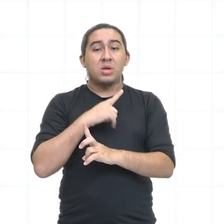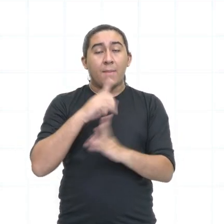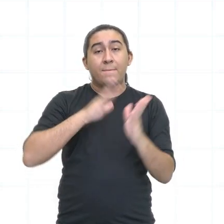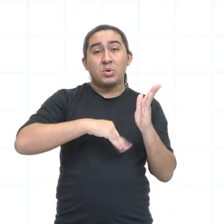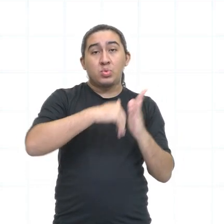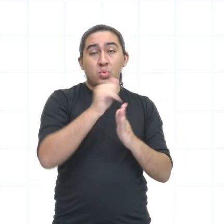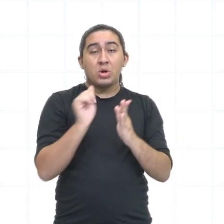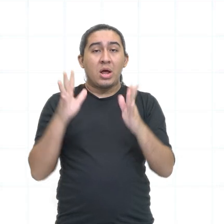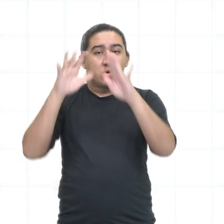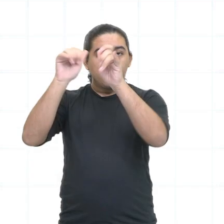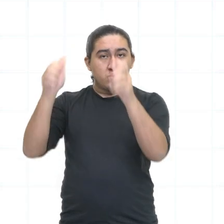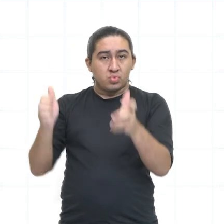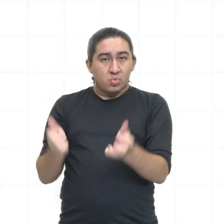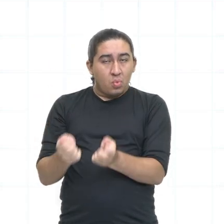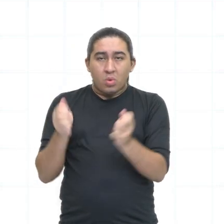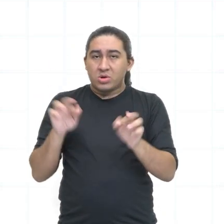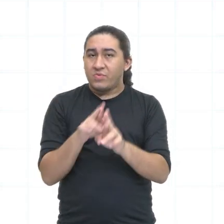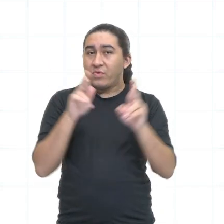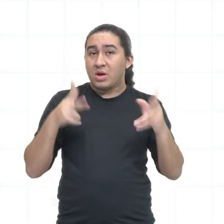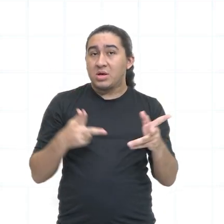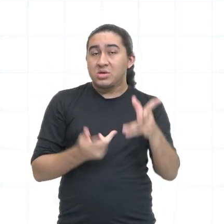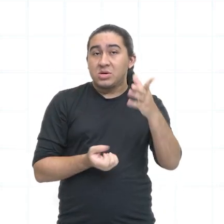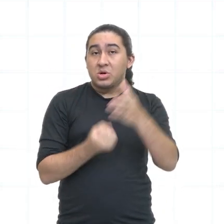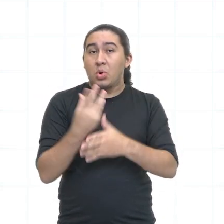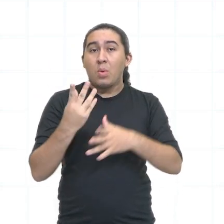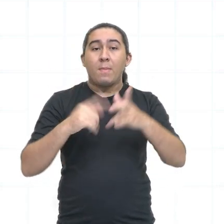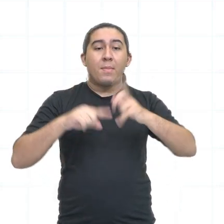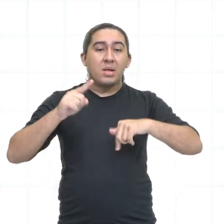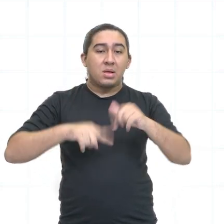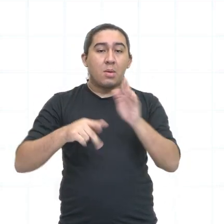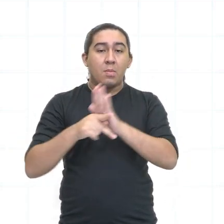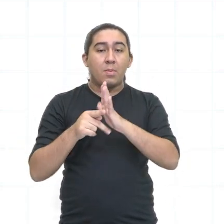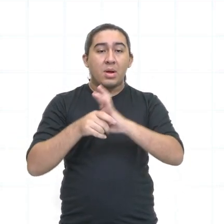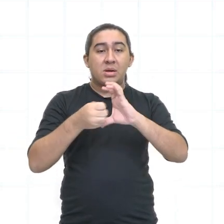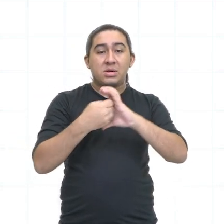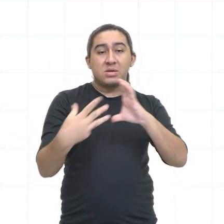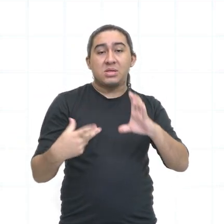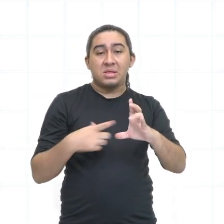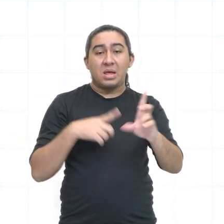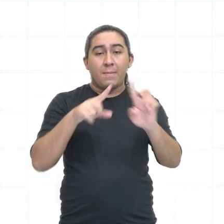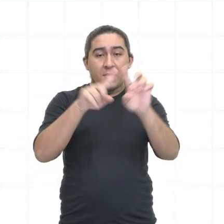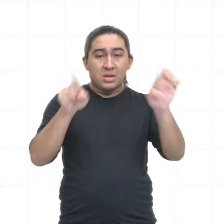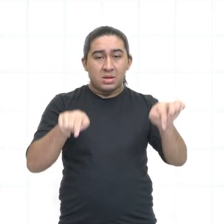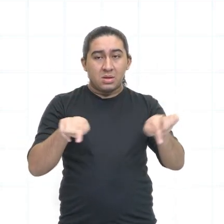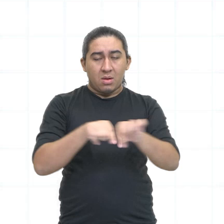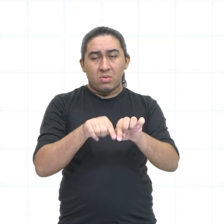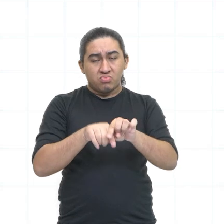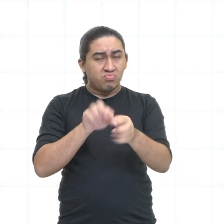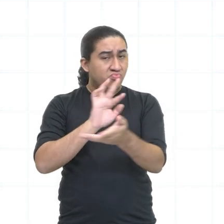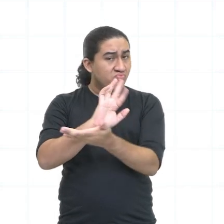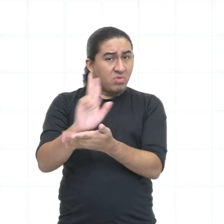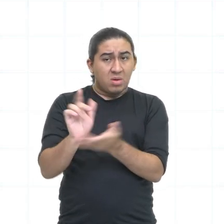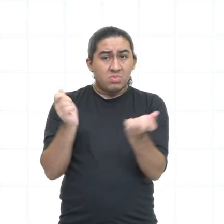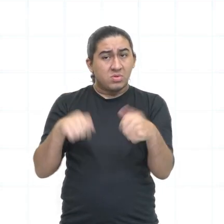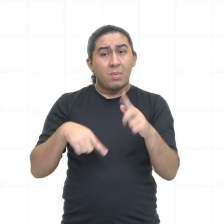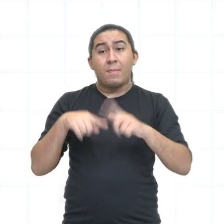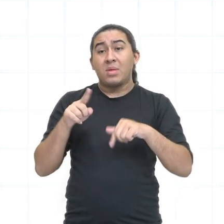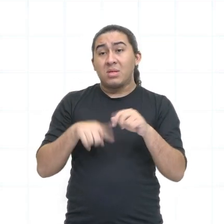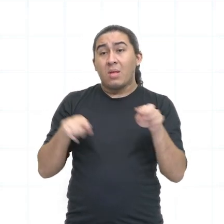e escultura, criando objetos caracterizados por formas geométricas e